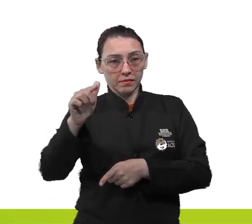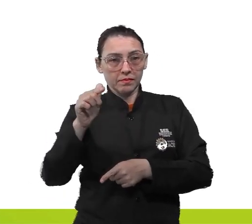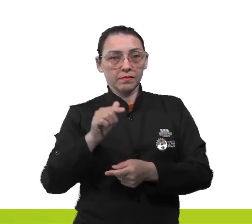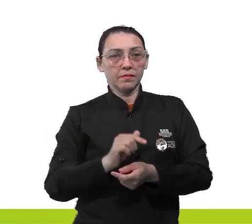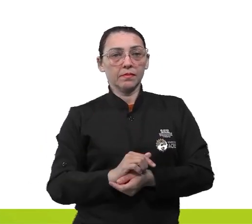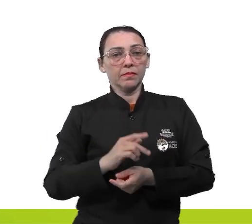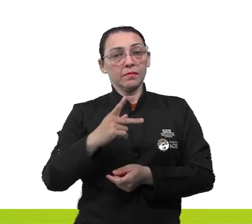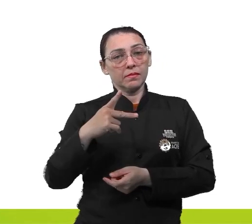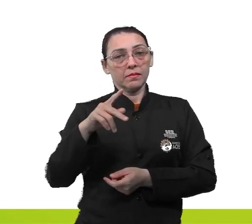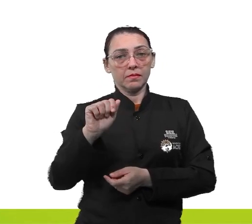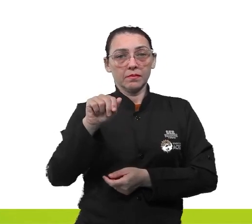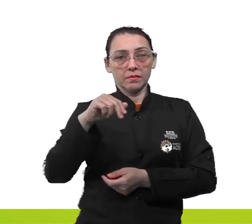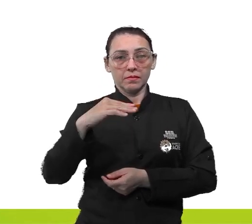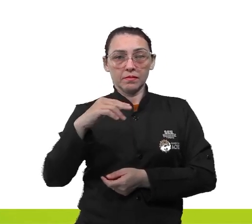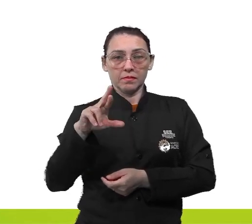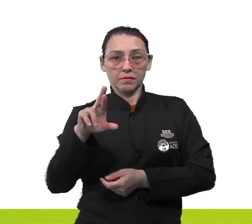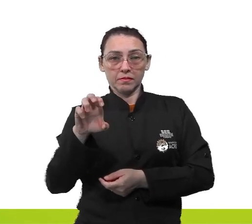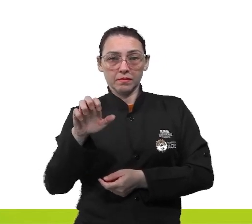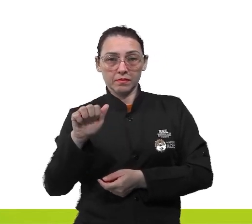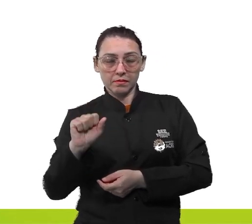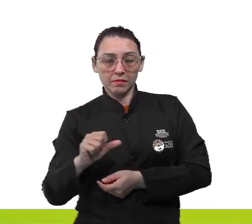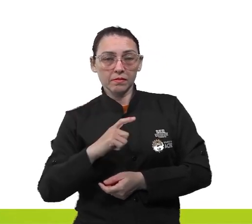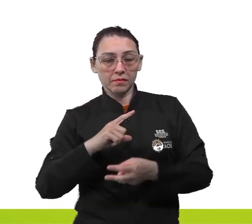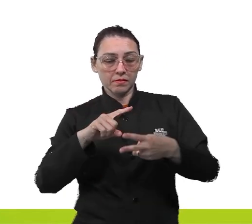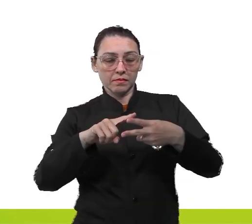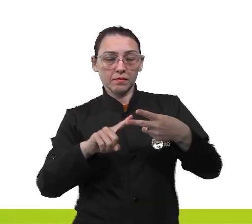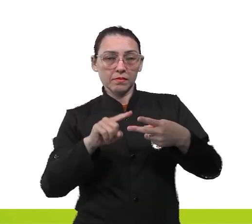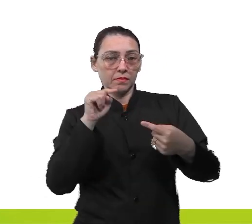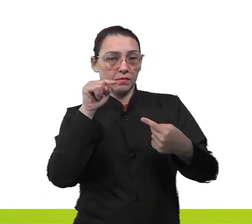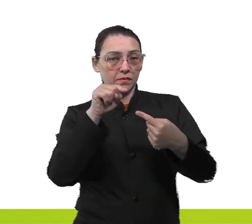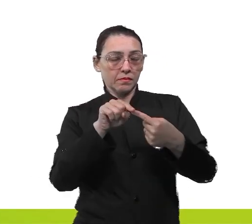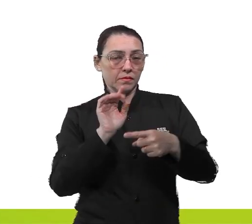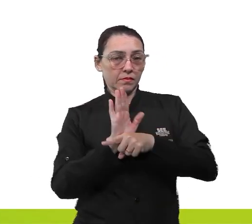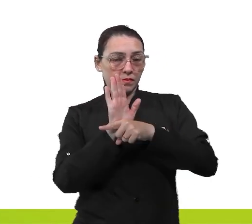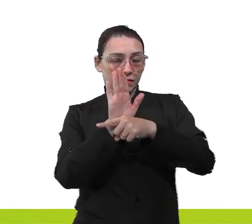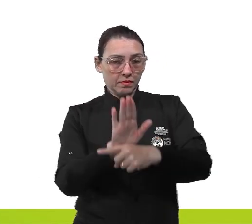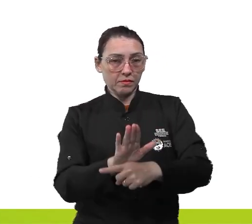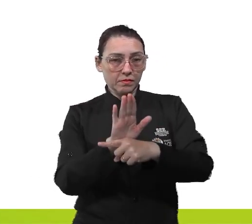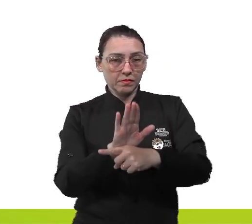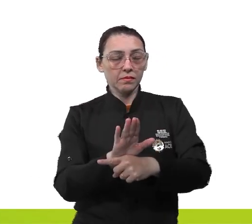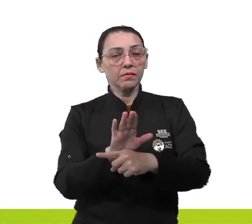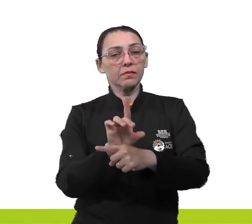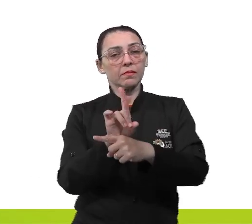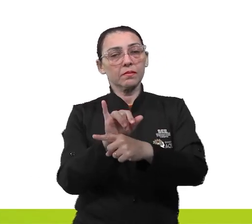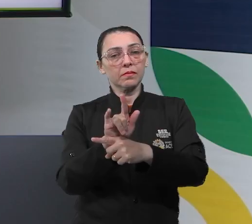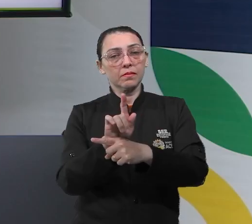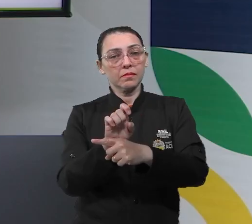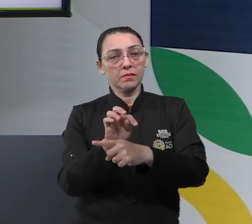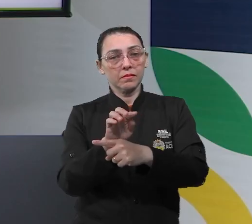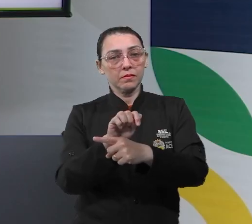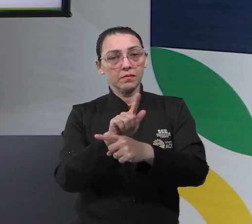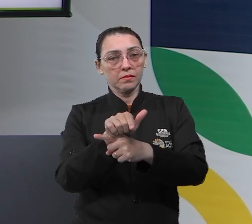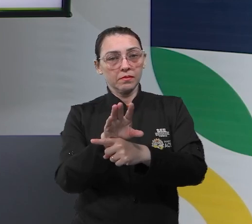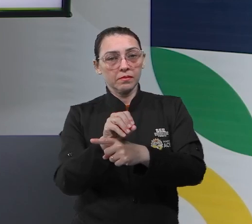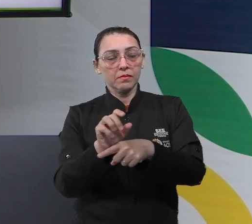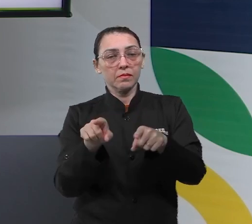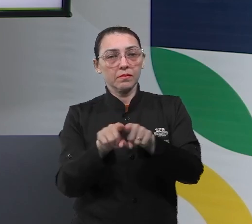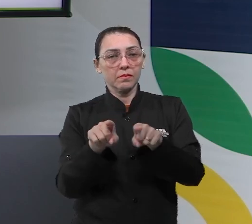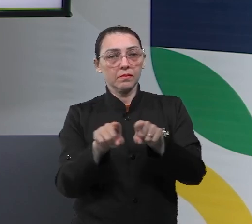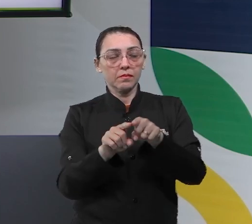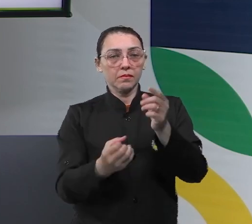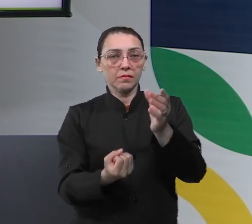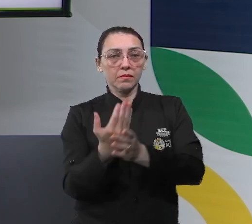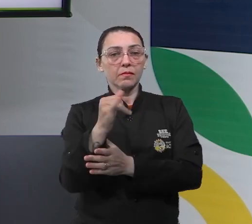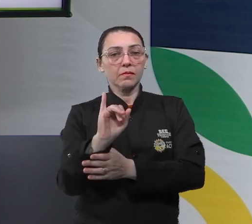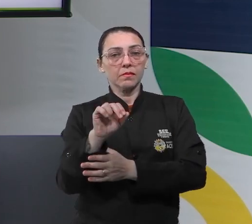E o pâncreas, ele tem duas funções. Ele ajuda no processo de digestão e ele também faz a